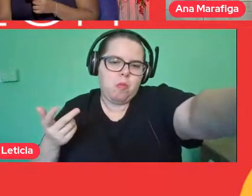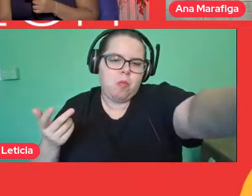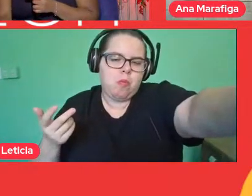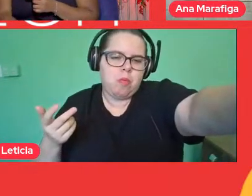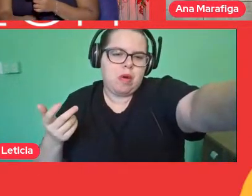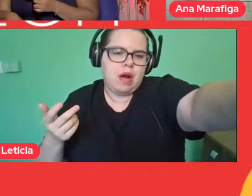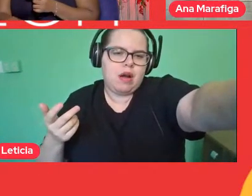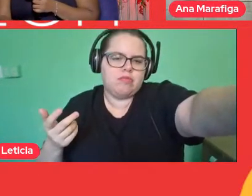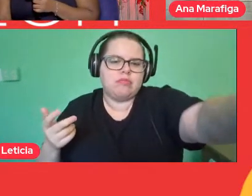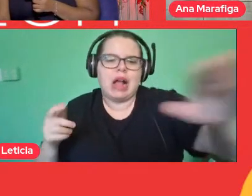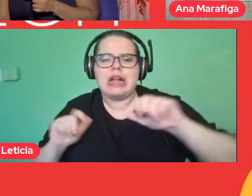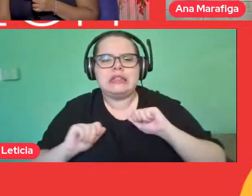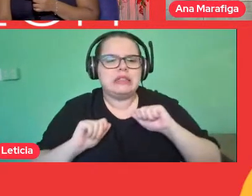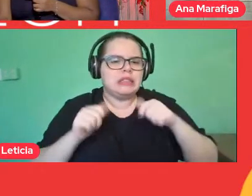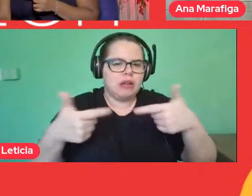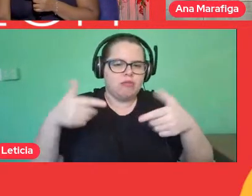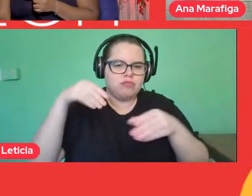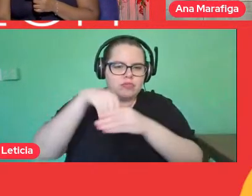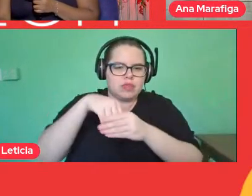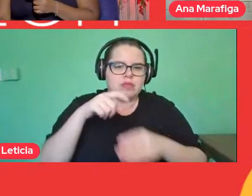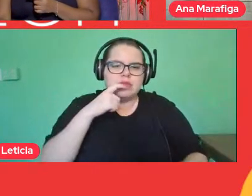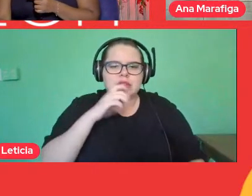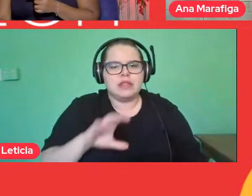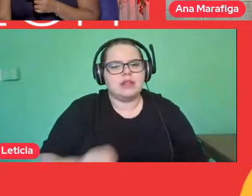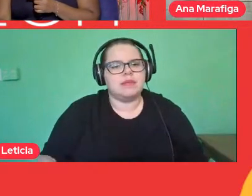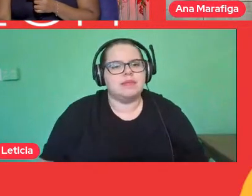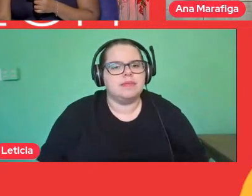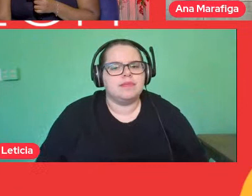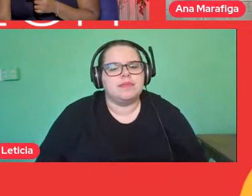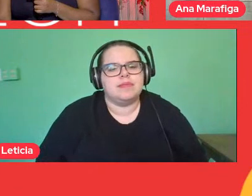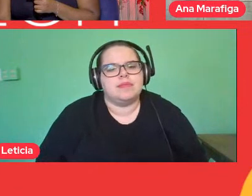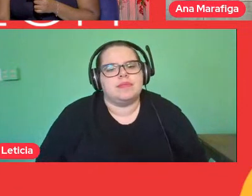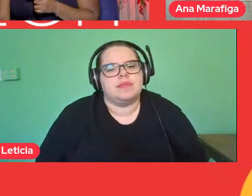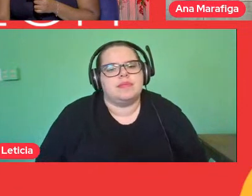iniciativa interna que a gente tem aqui dentro da CIT.